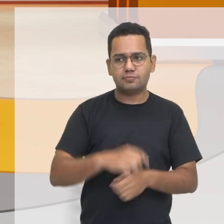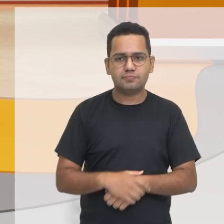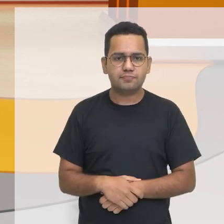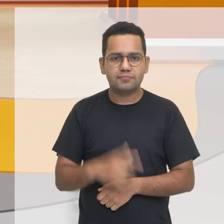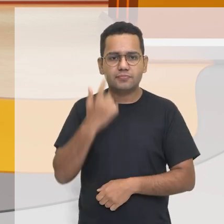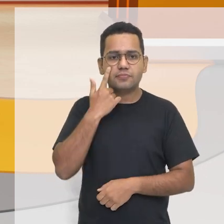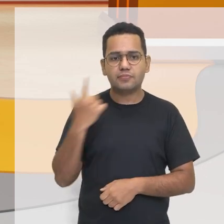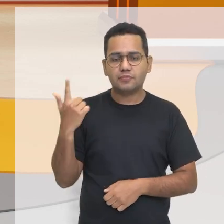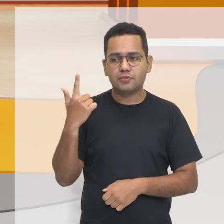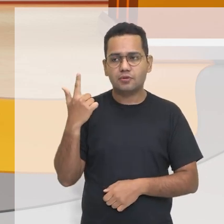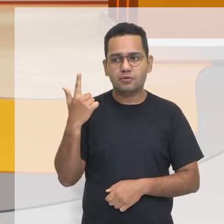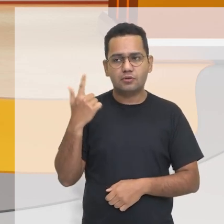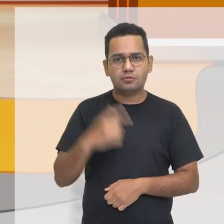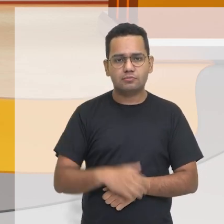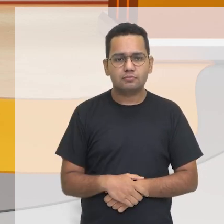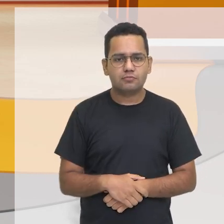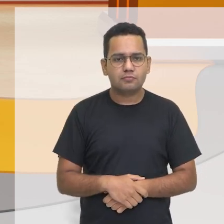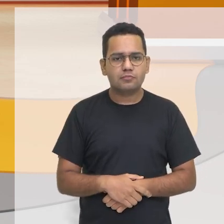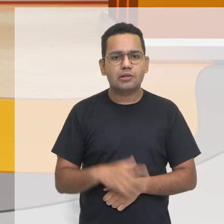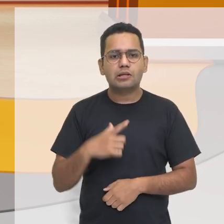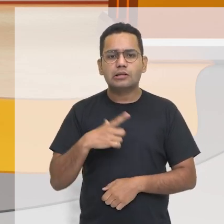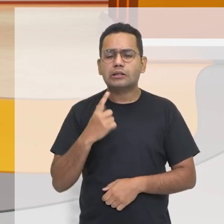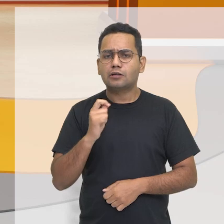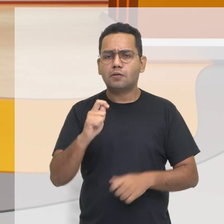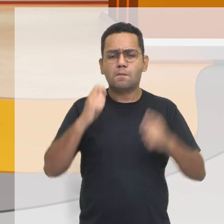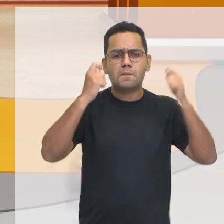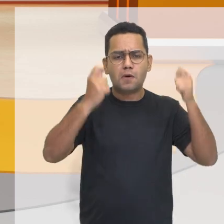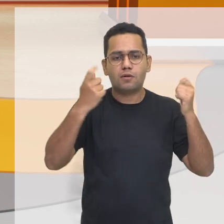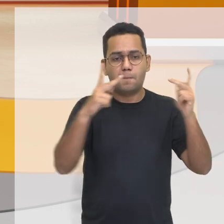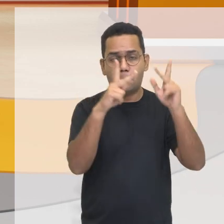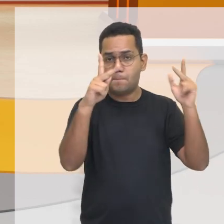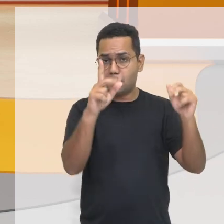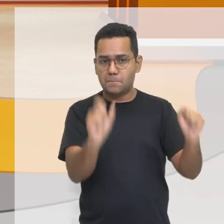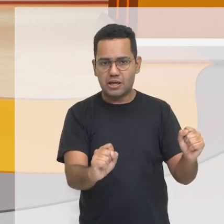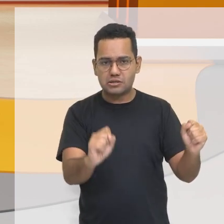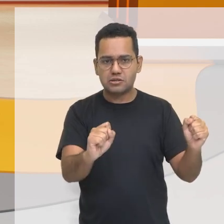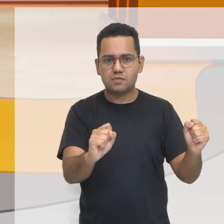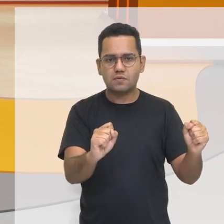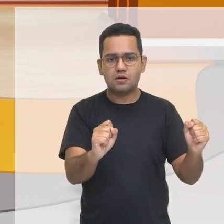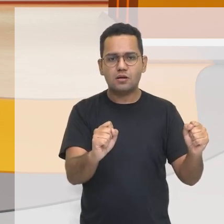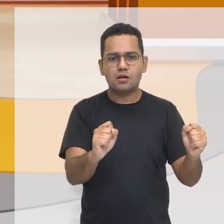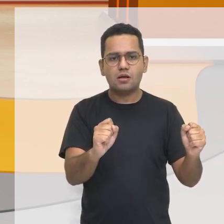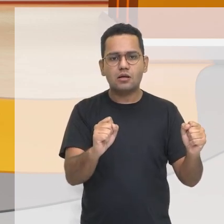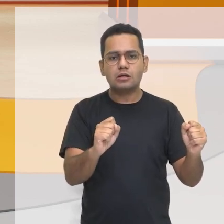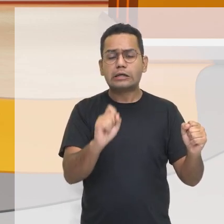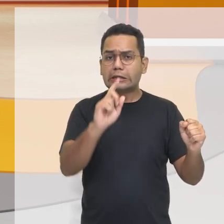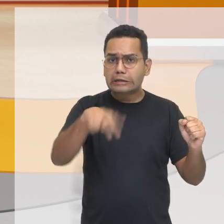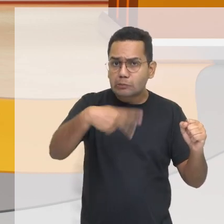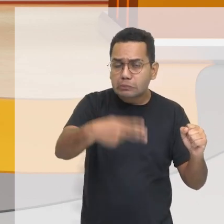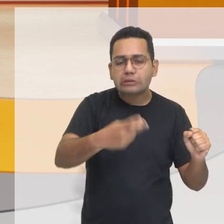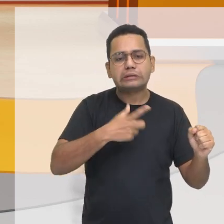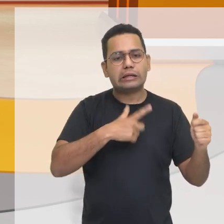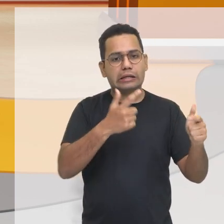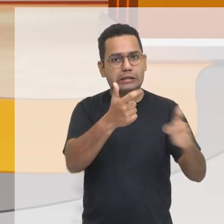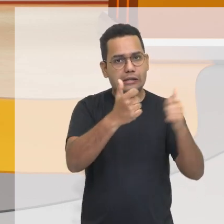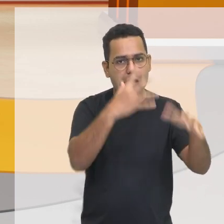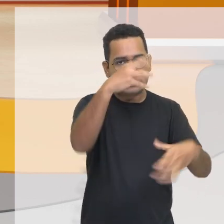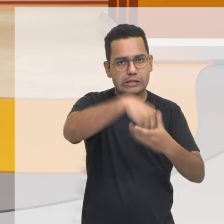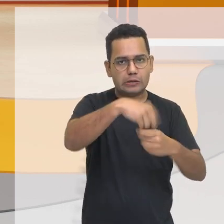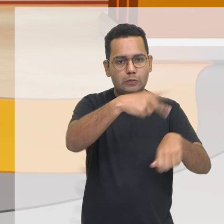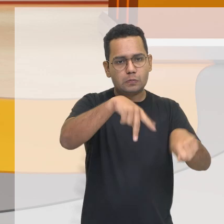em 2011 e 2012, temos a questão dos protestos pacíficos que vão transformar-se em guerra